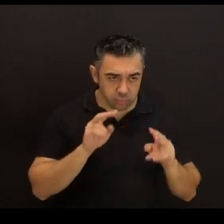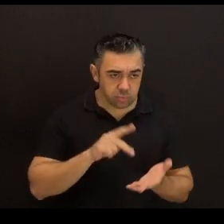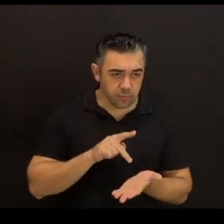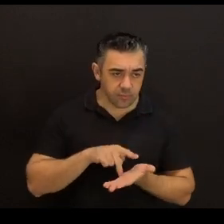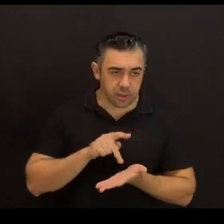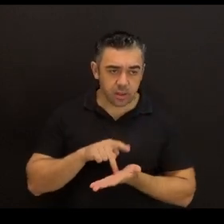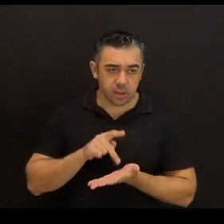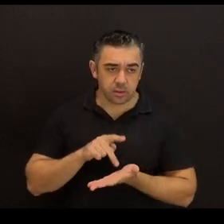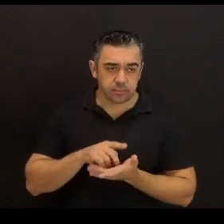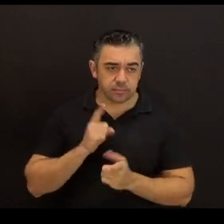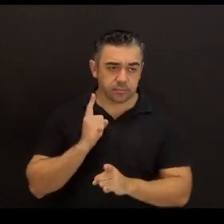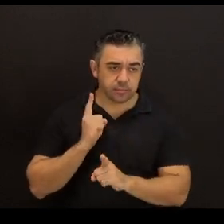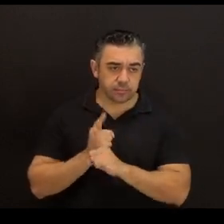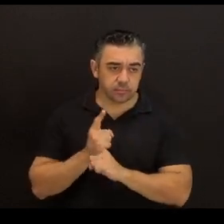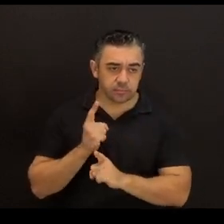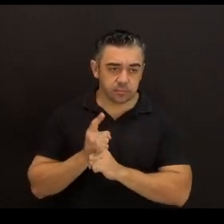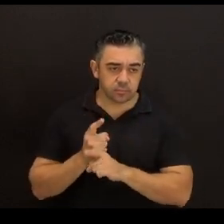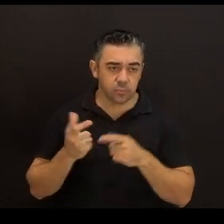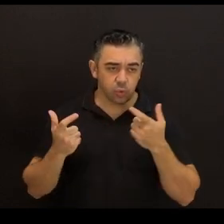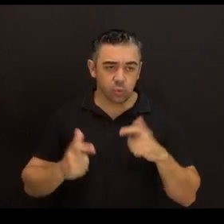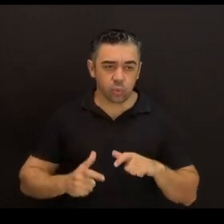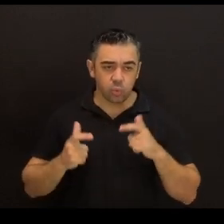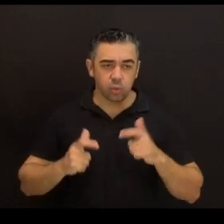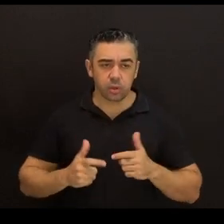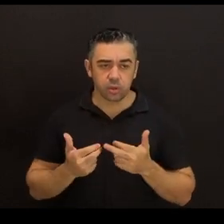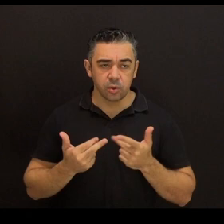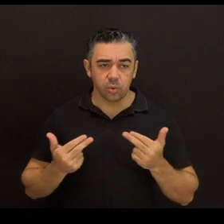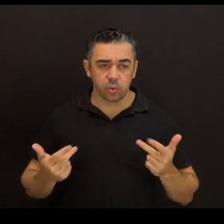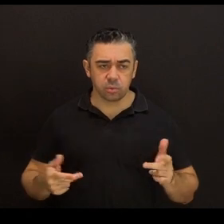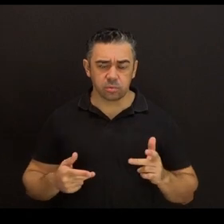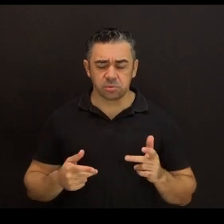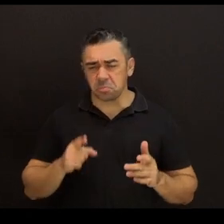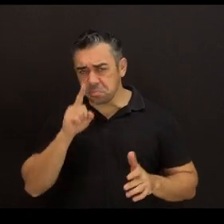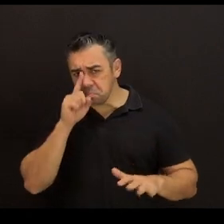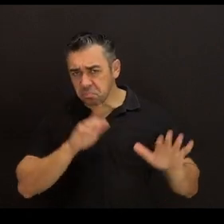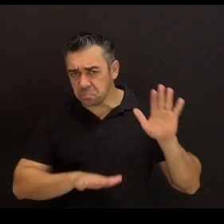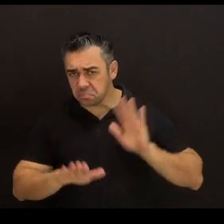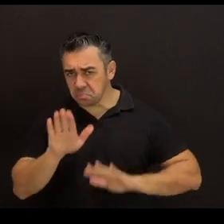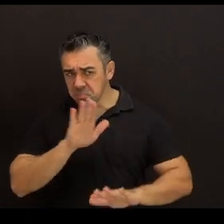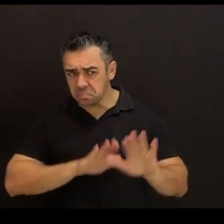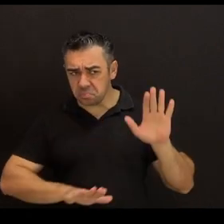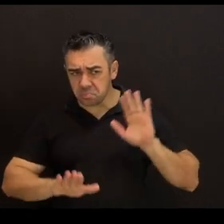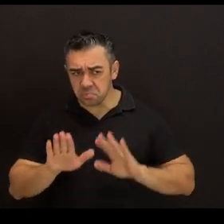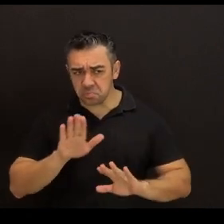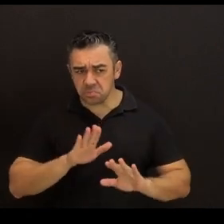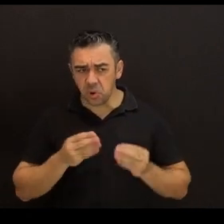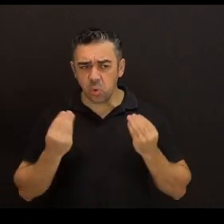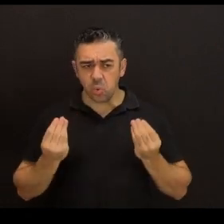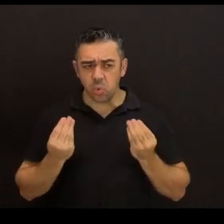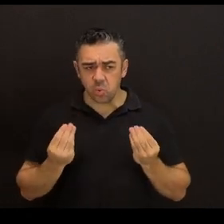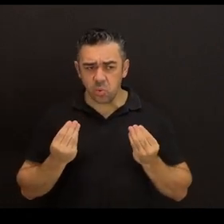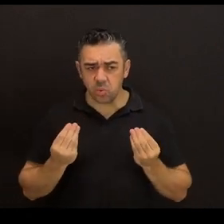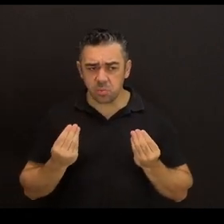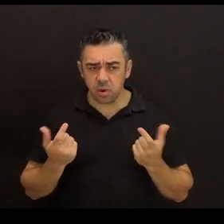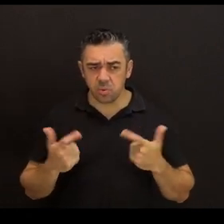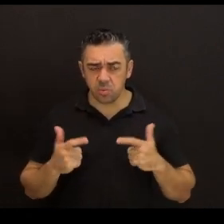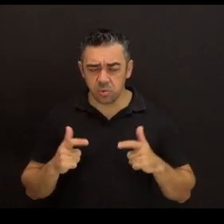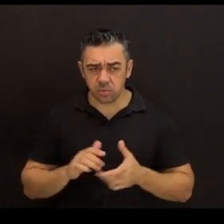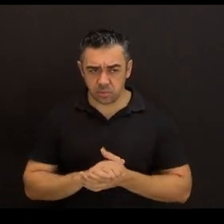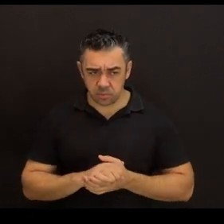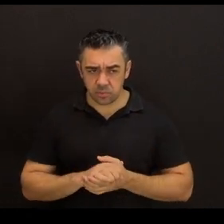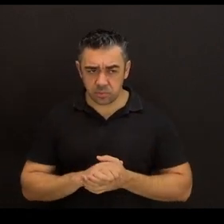aquele local tinha muita coisa de origem suspeita de origem duvidosa Para Não Dizer